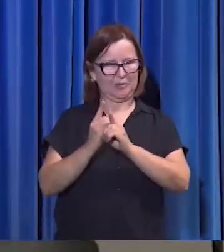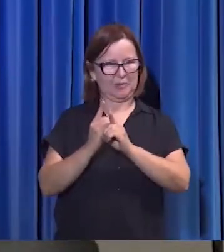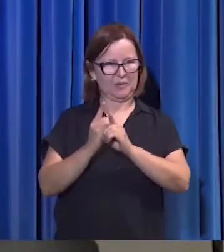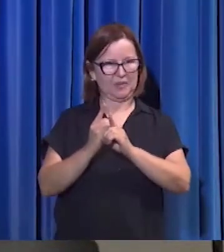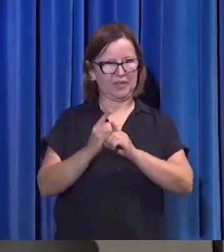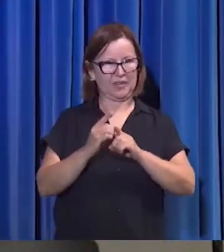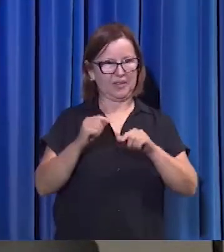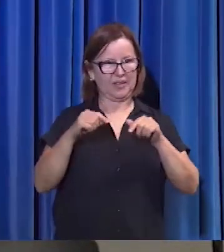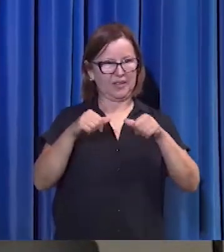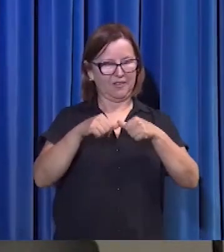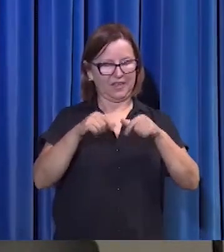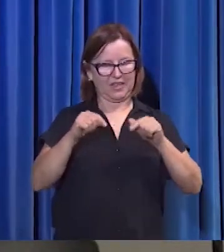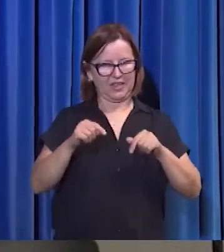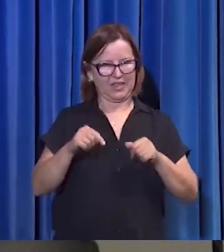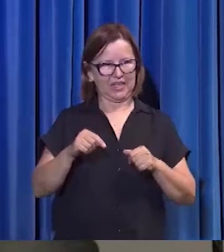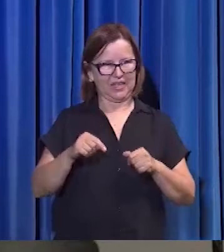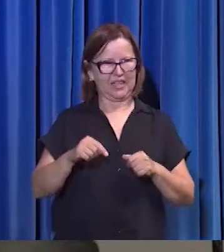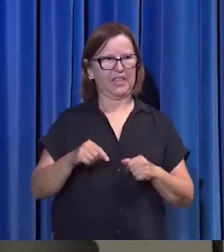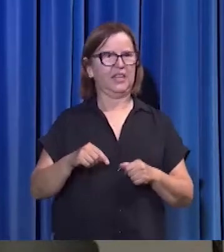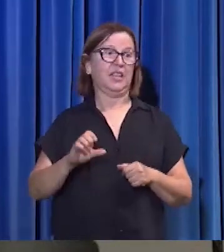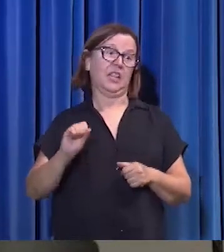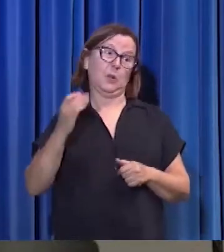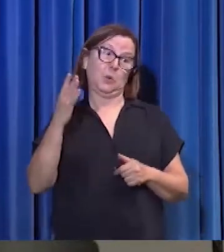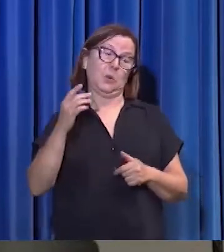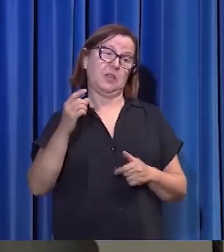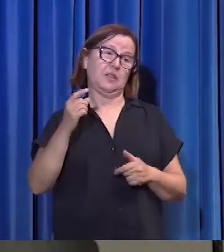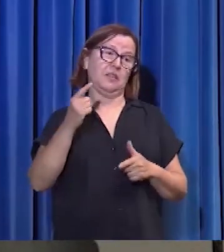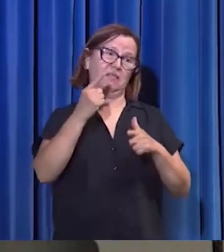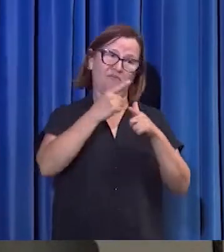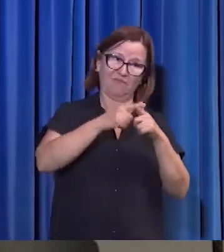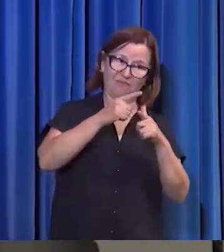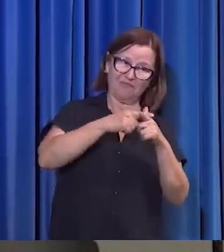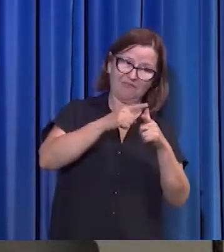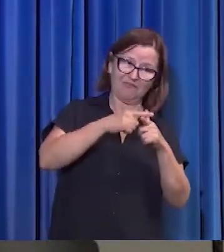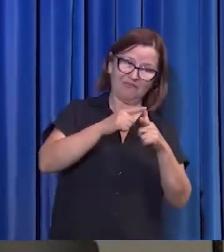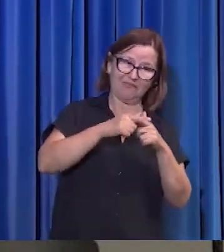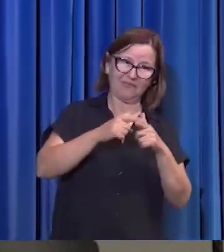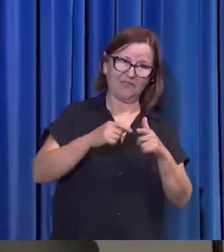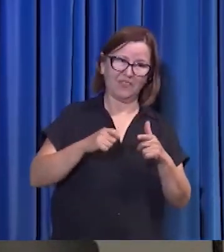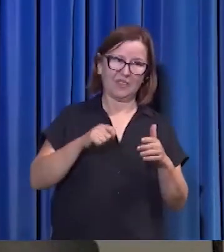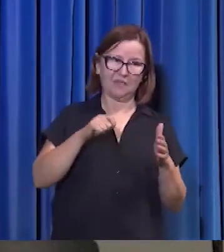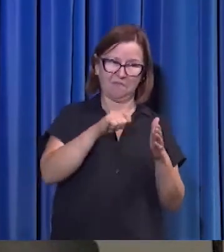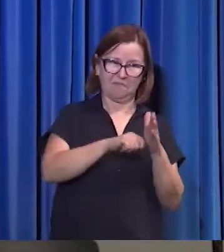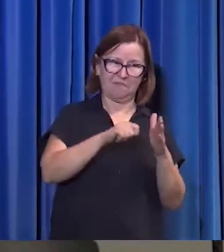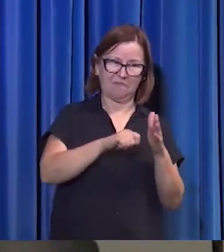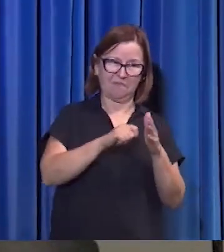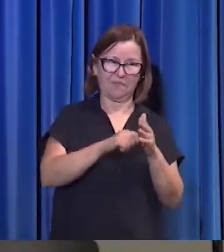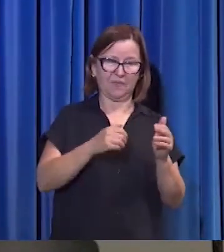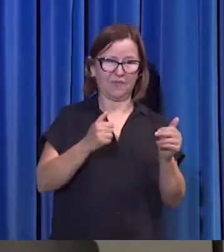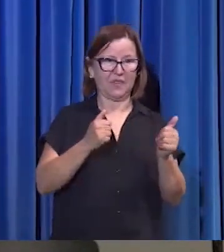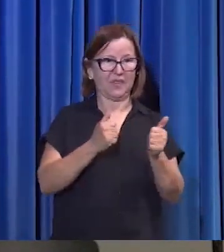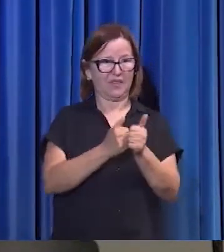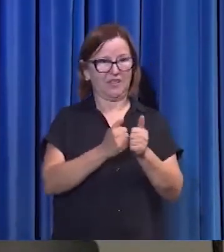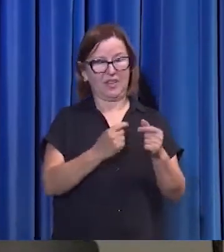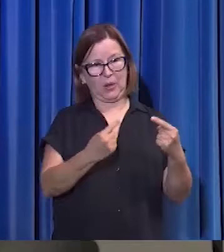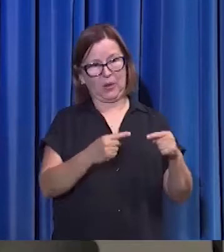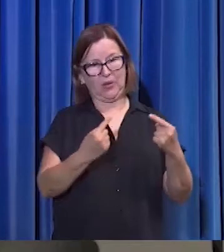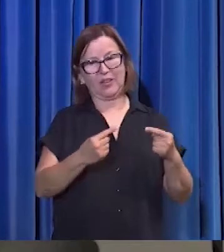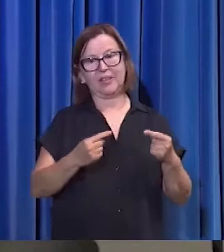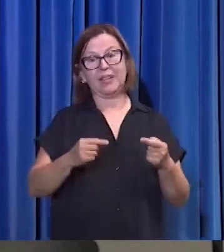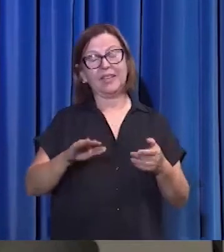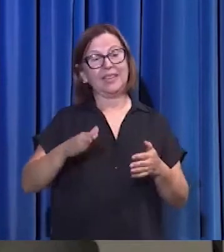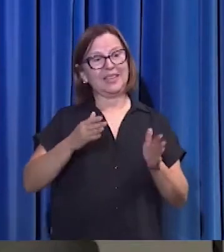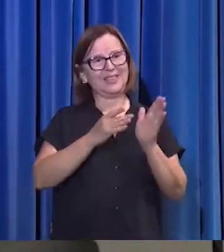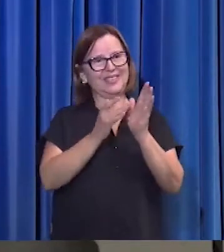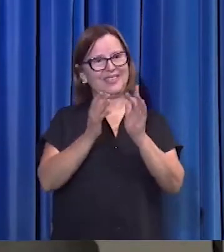tribulação, de lutas, de perseguições. Então,